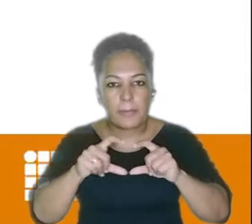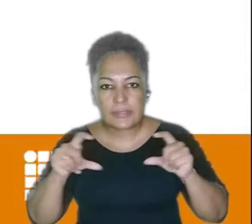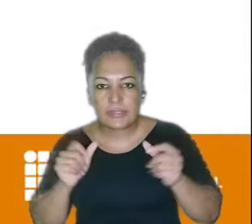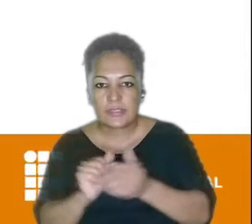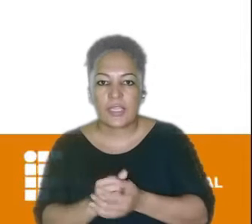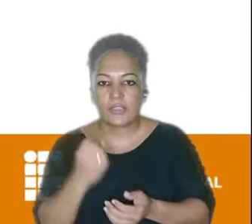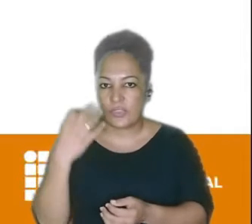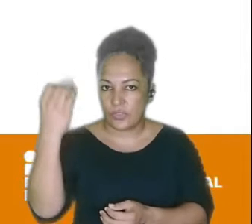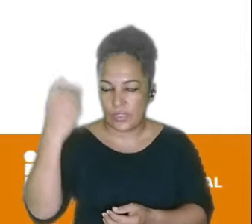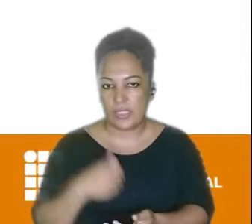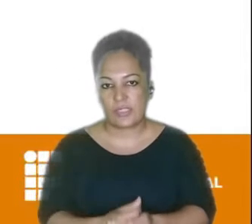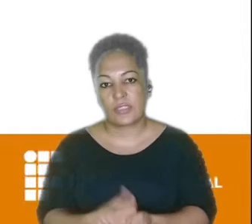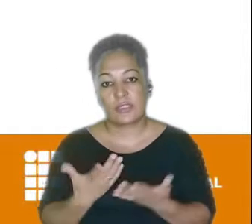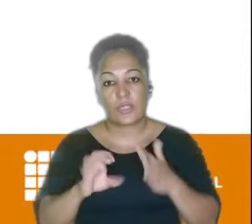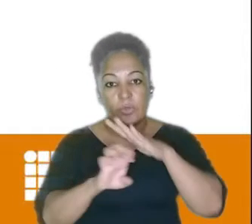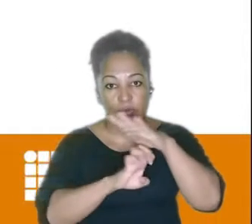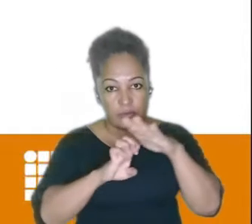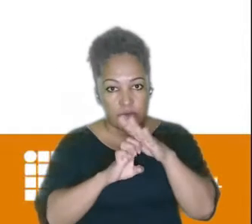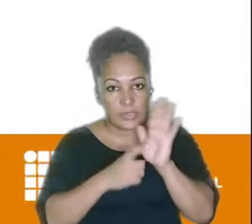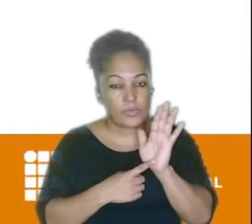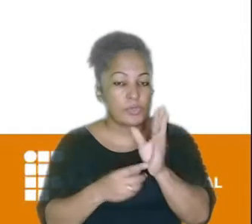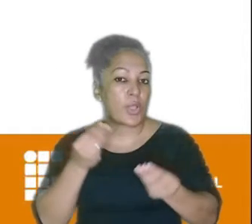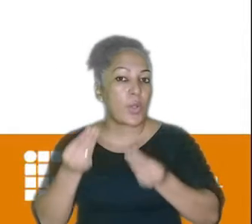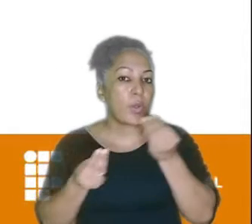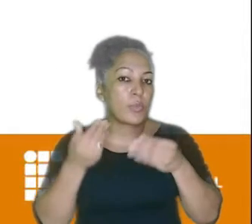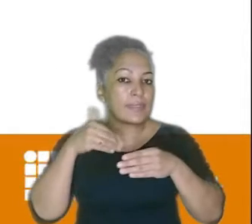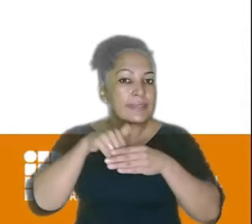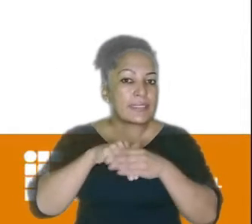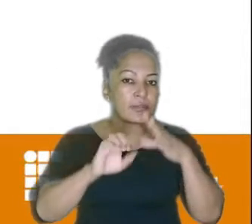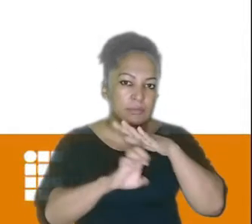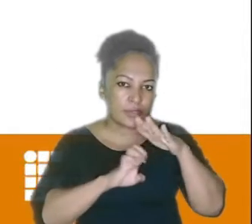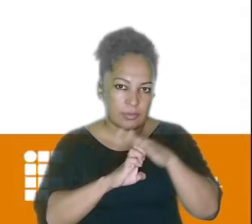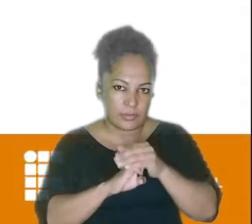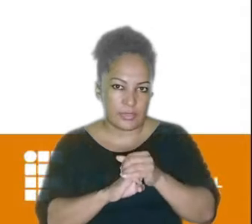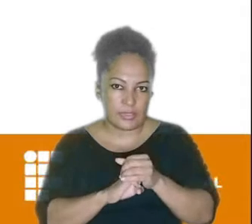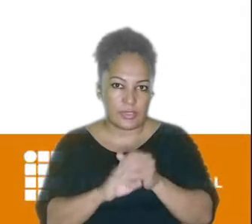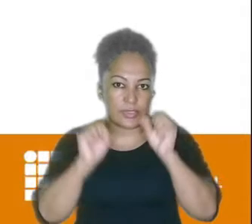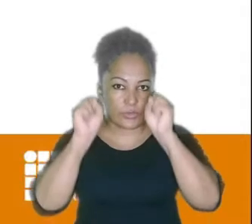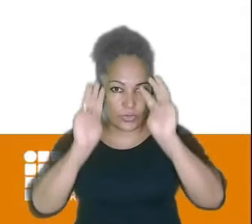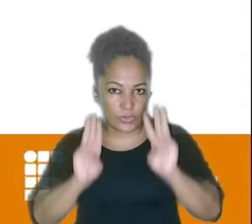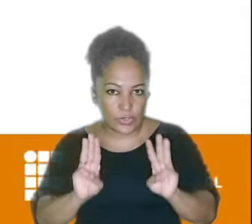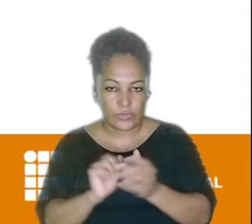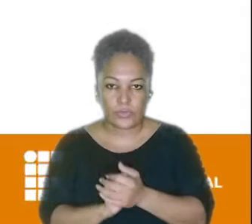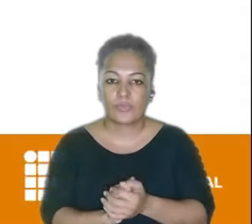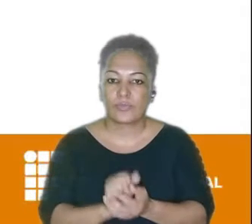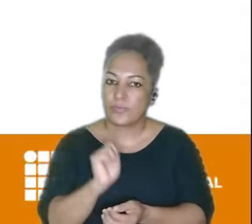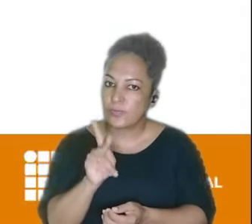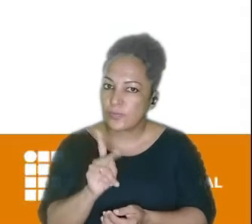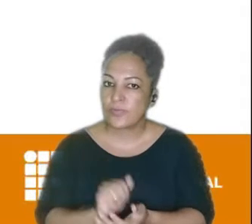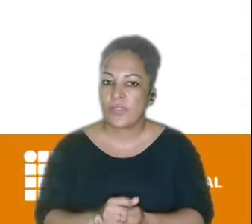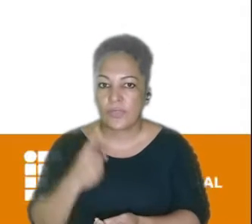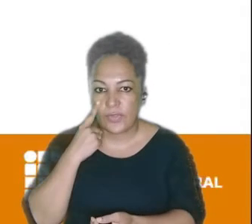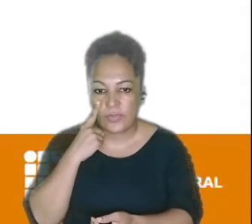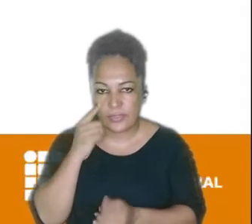de caso está explicando para você como é que funciona uma empresa, tá? Que faz transportes